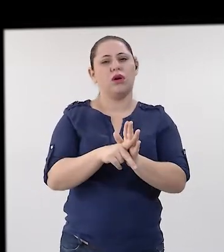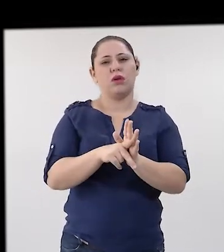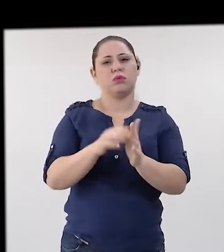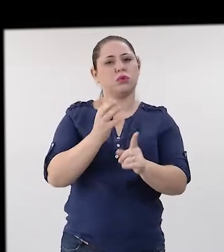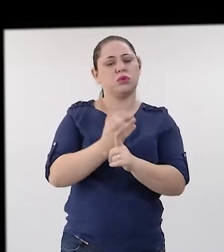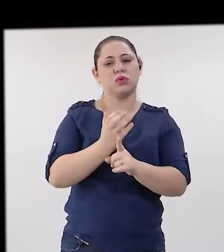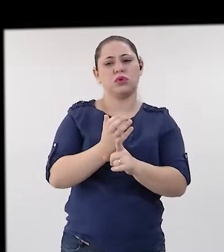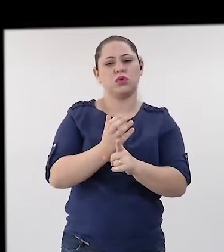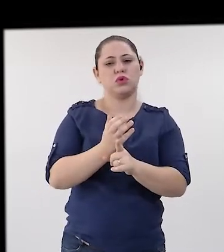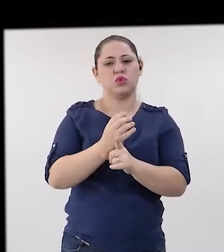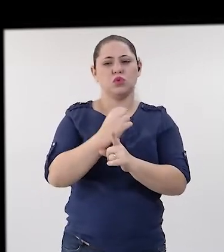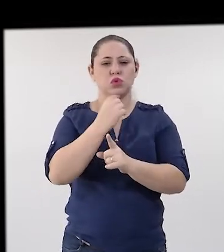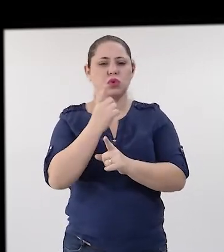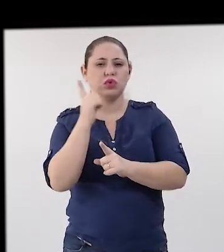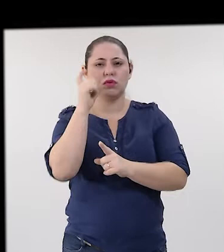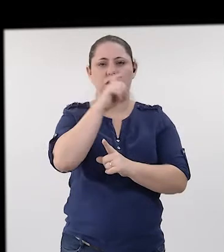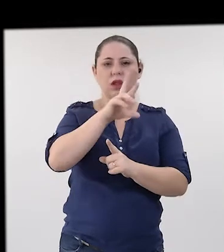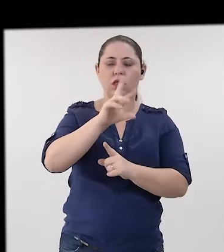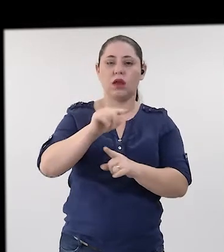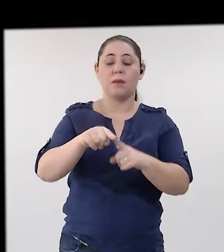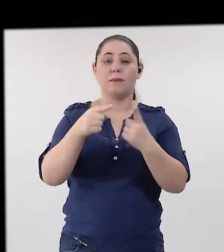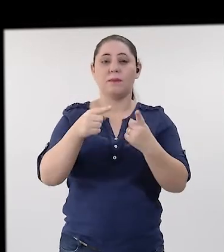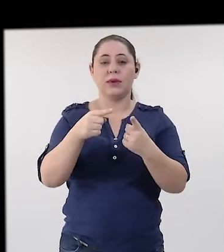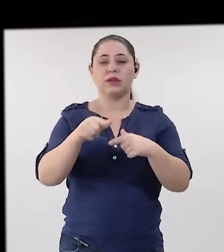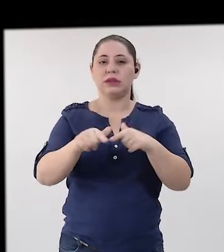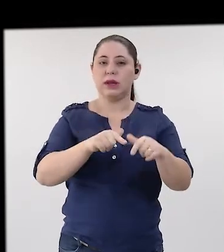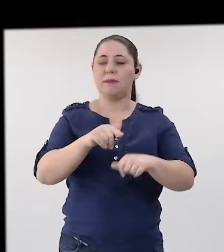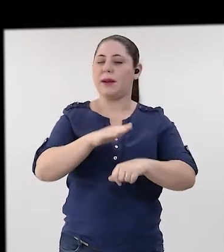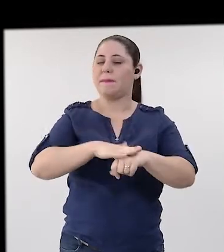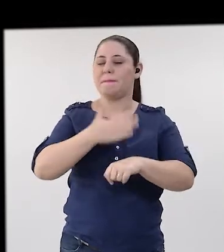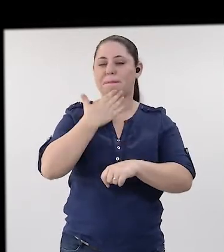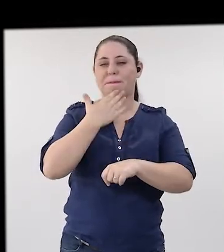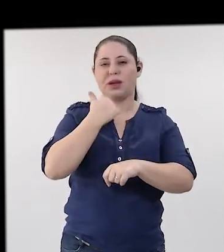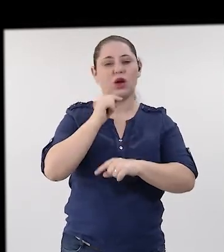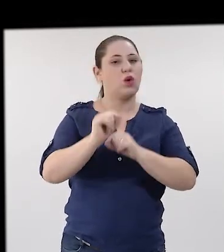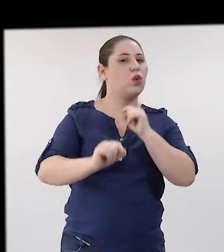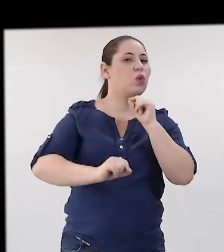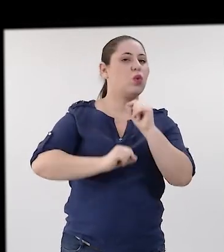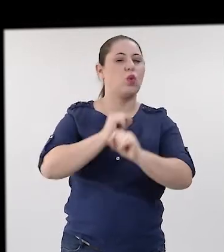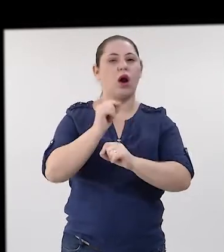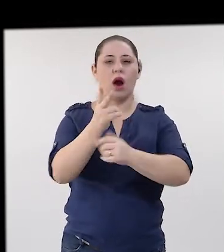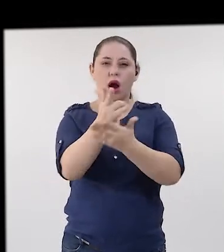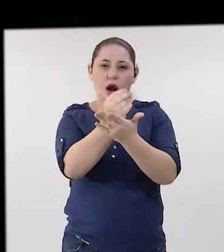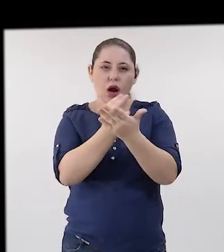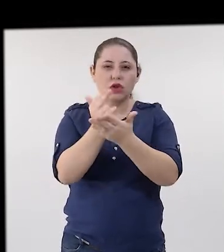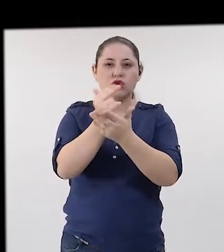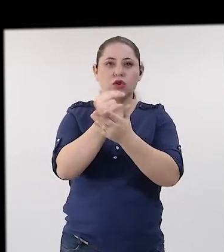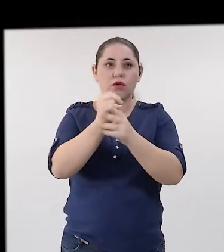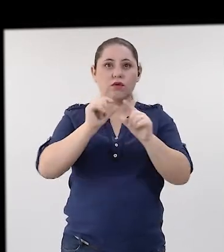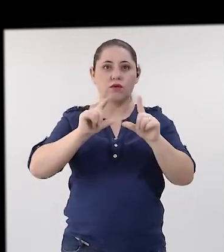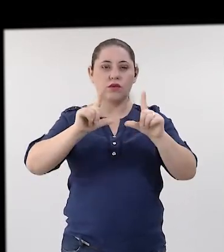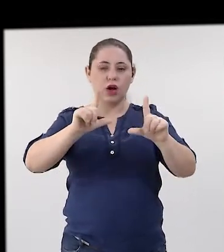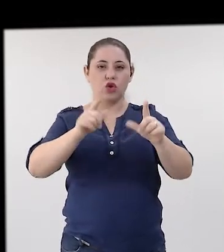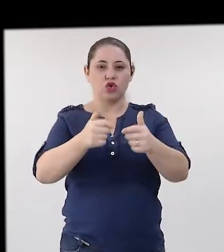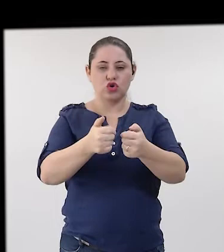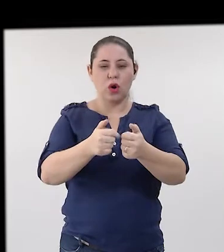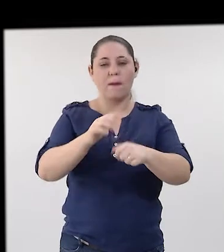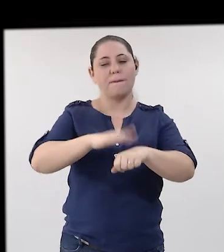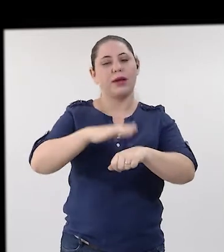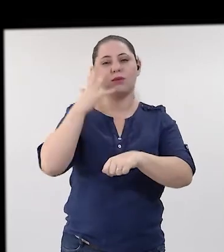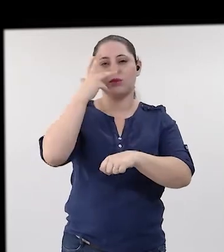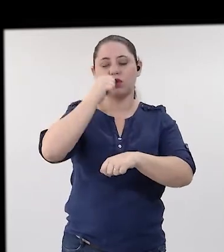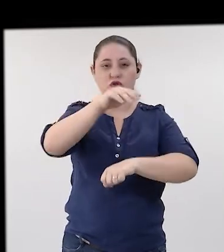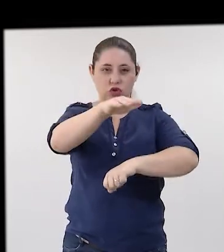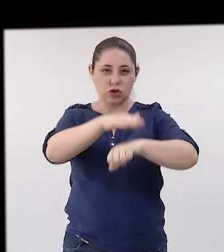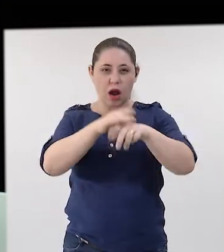eventos em si, ela não chega a ser tão complicada. Agora, a parte mais trabalhosa está envolvida dentro dessa arte, que é o que deixa realmente o jogo